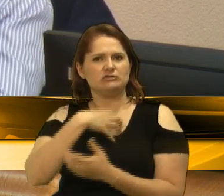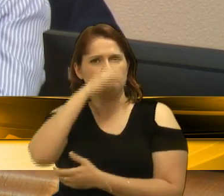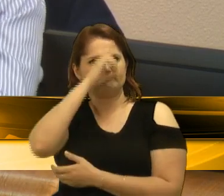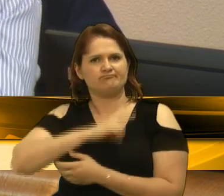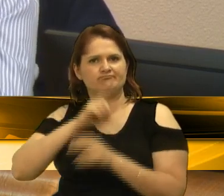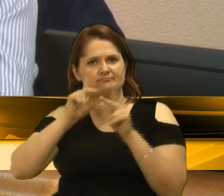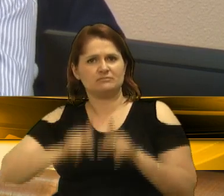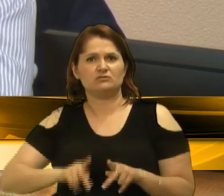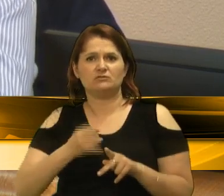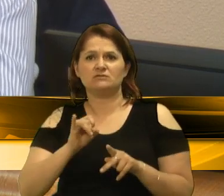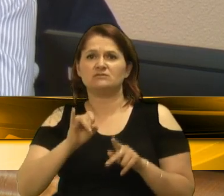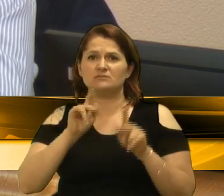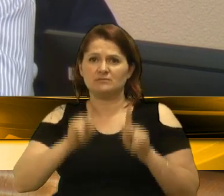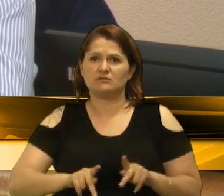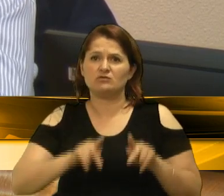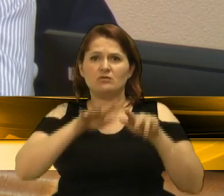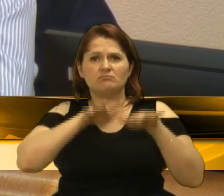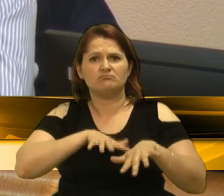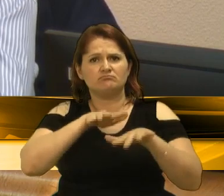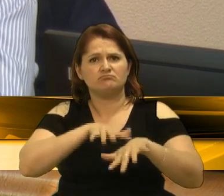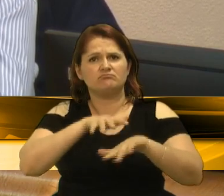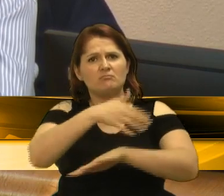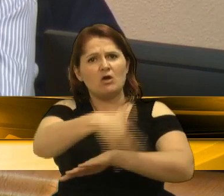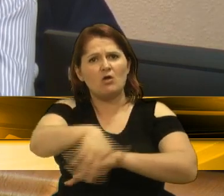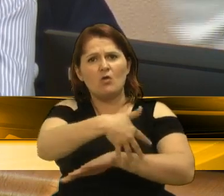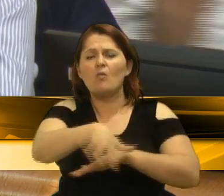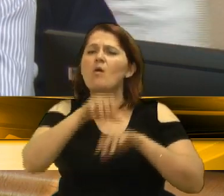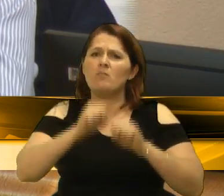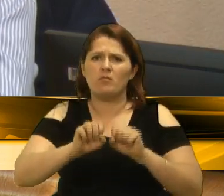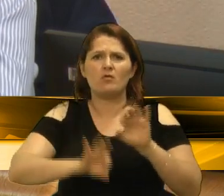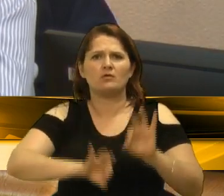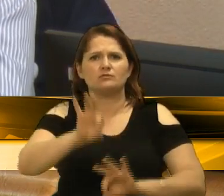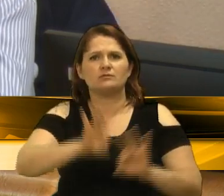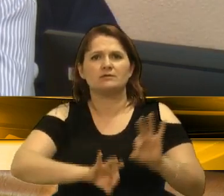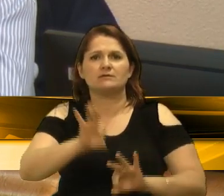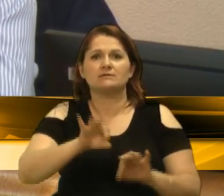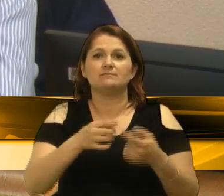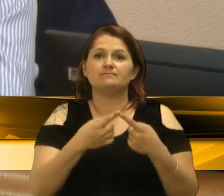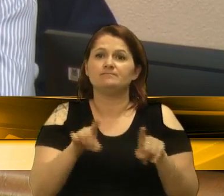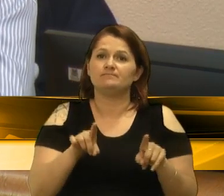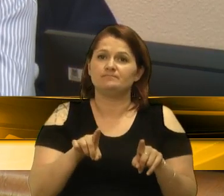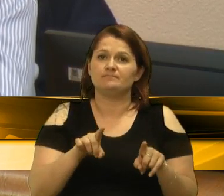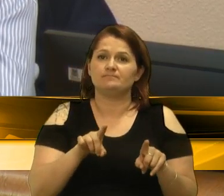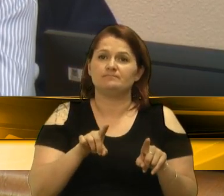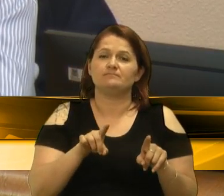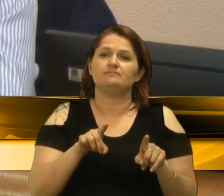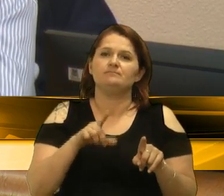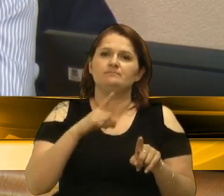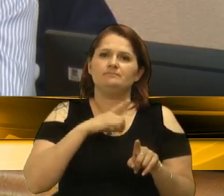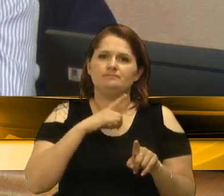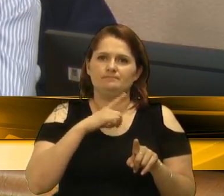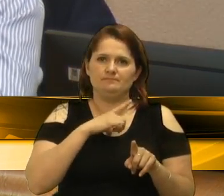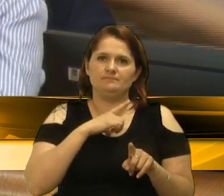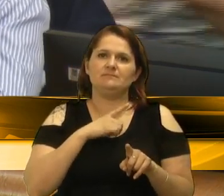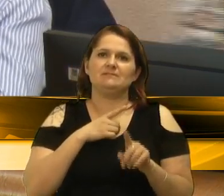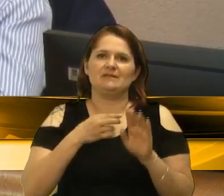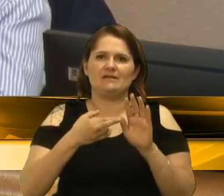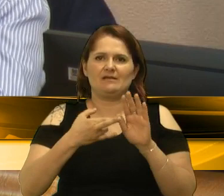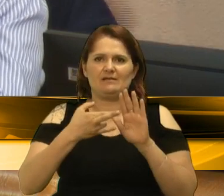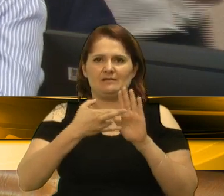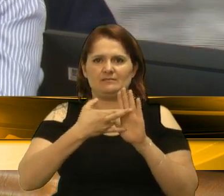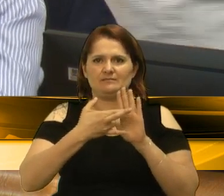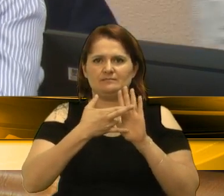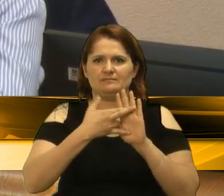um local público, esta poderá realizar-se. Entretanto, após cumprimento do devido procedimento estabelecido pelo regimento interno da